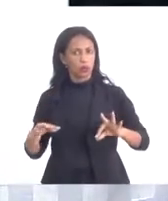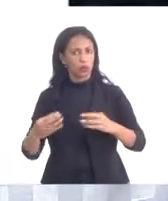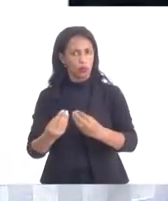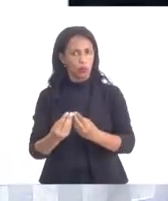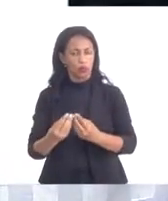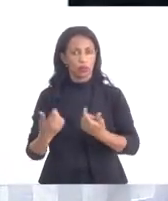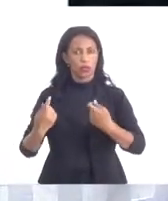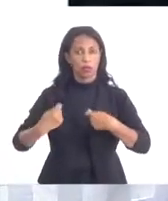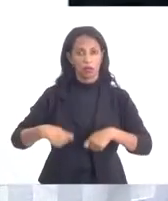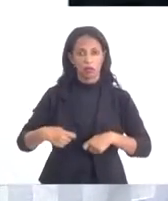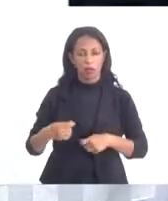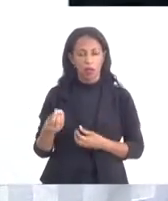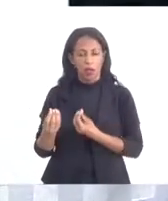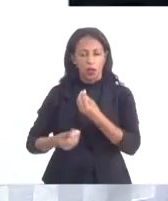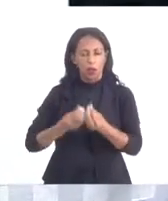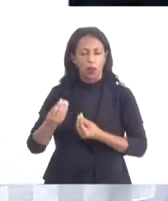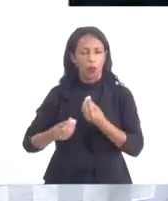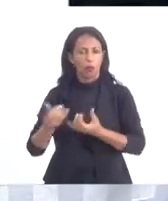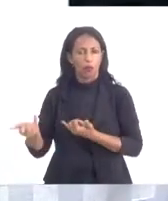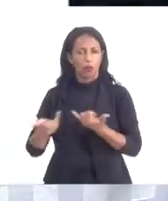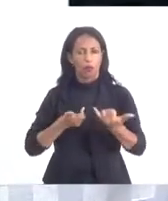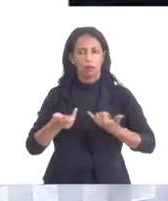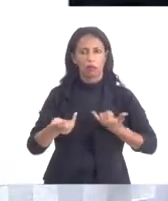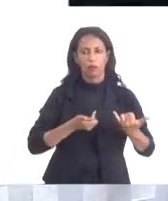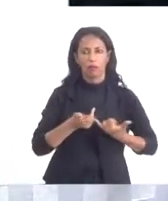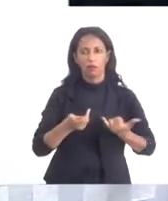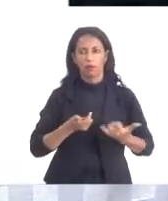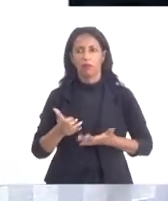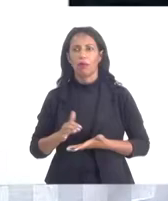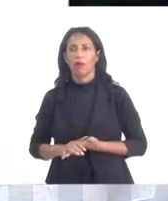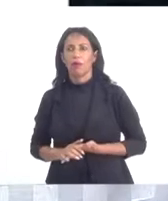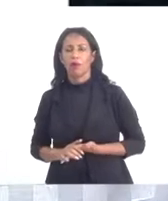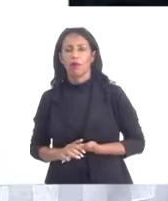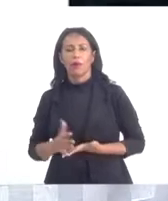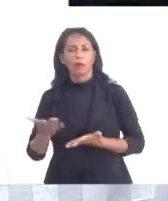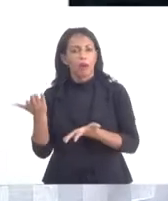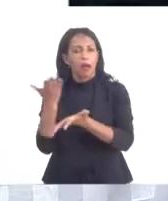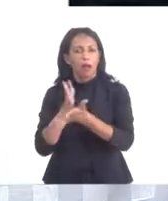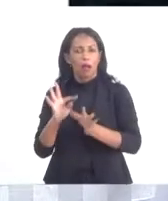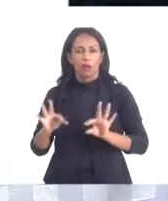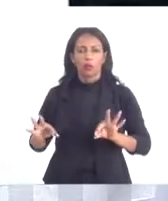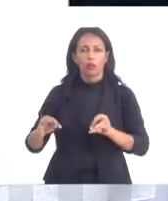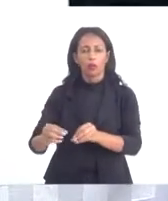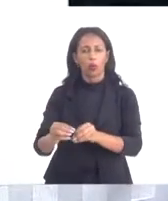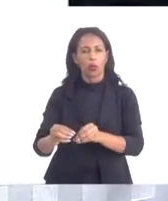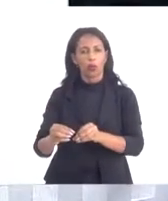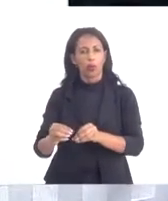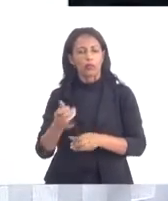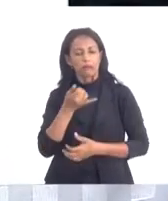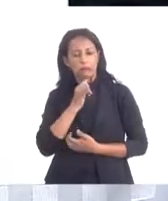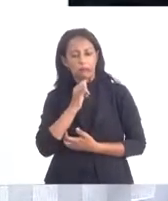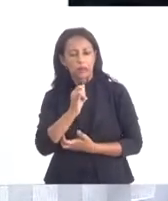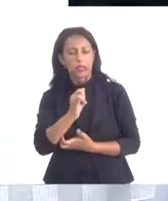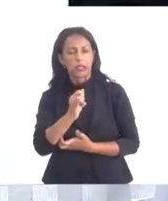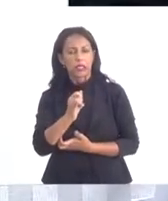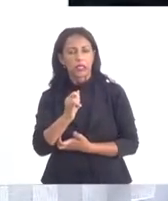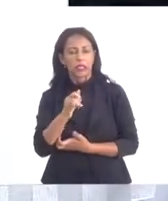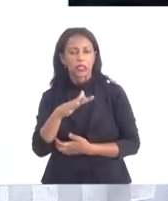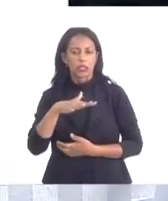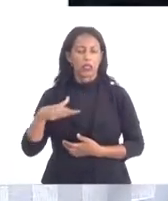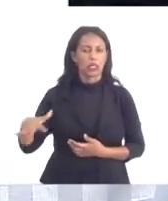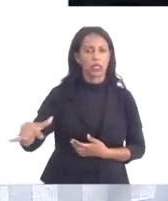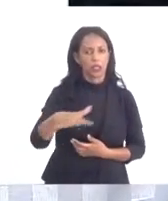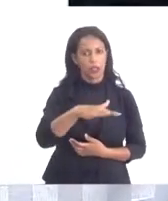Seriam necessários, como me disseram também, mais 30 para resolver de vez toda essa questão da eletricidade, da energia na